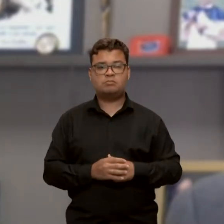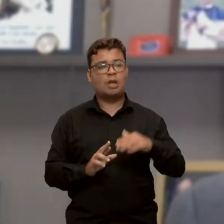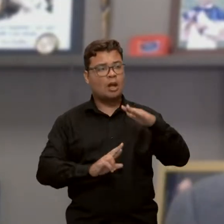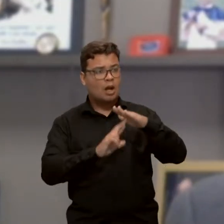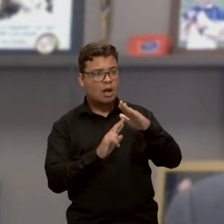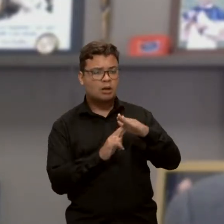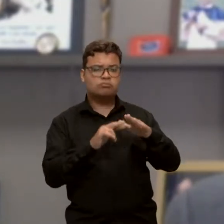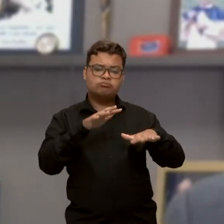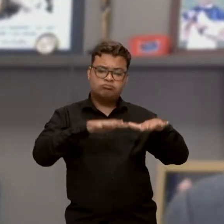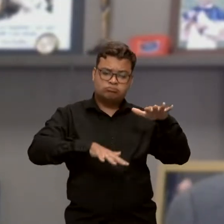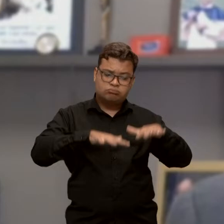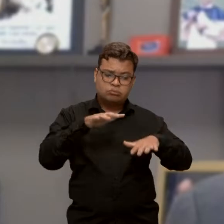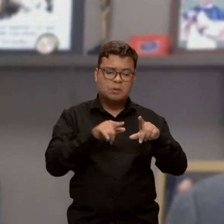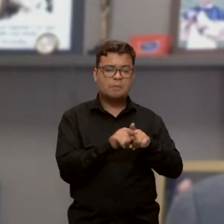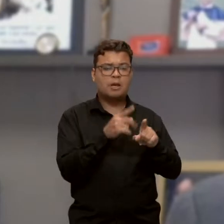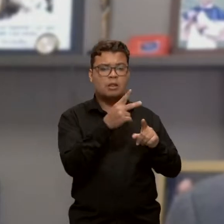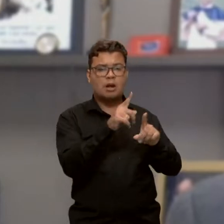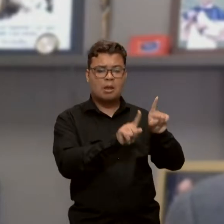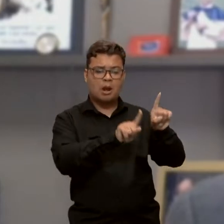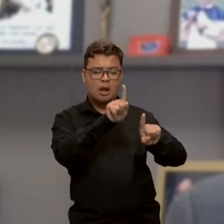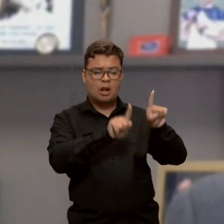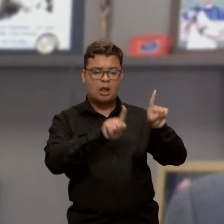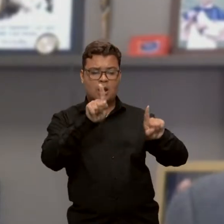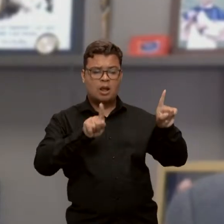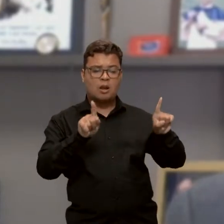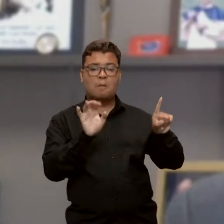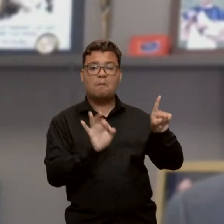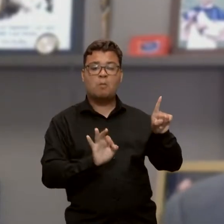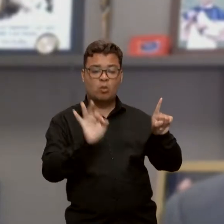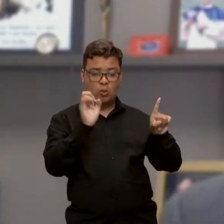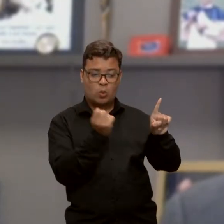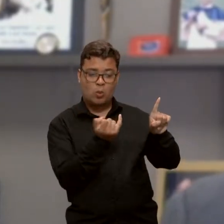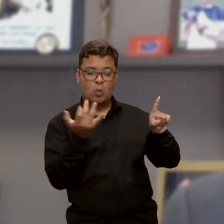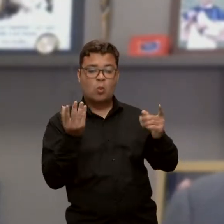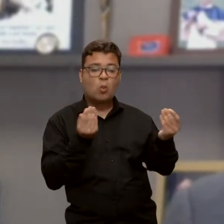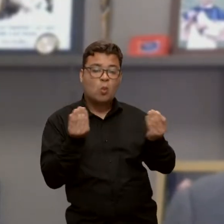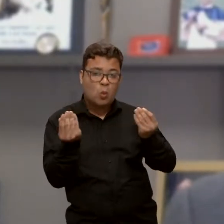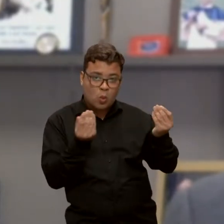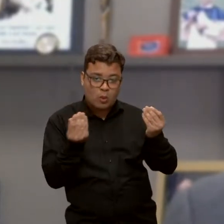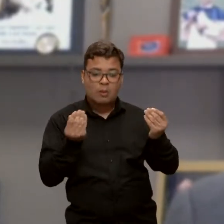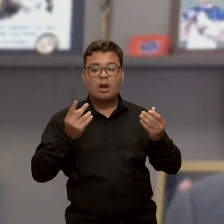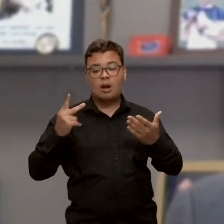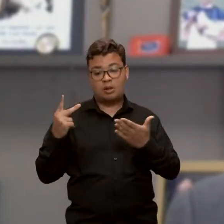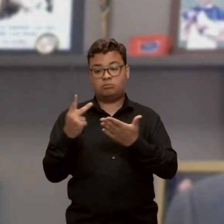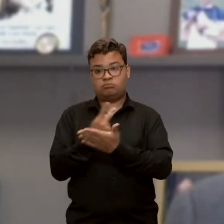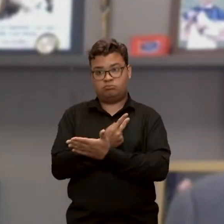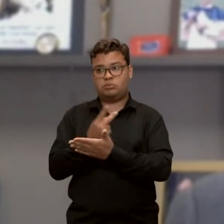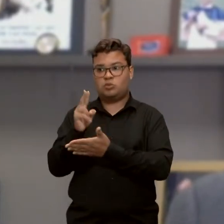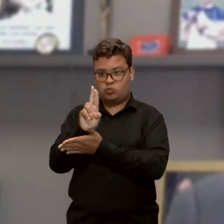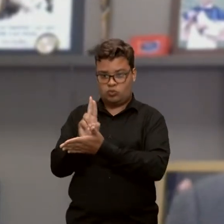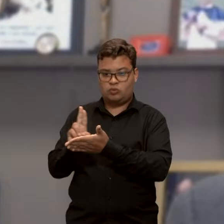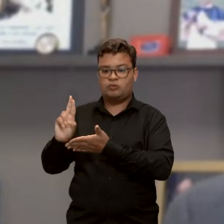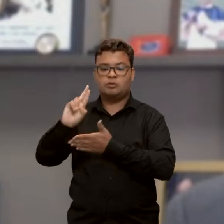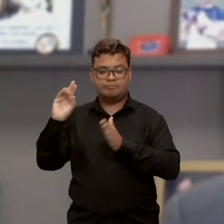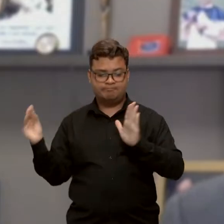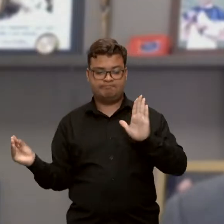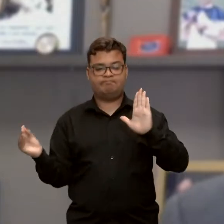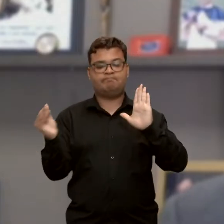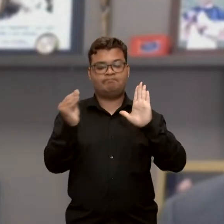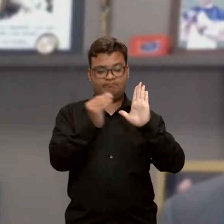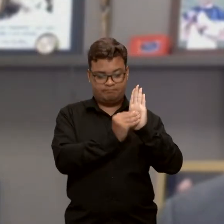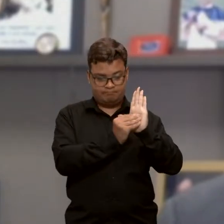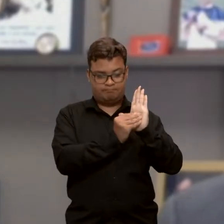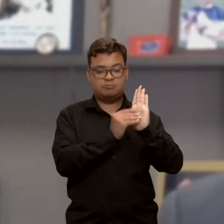como os indicadores desse ranking são construídos, a universidade vai aparecer de alguma forma